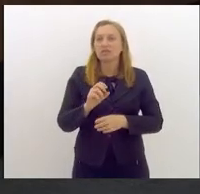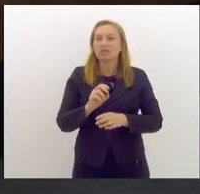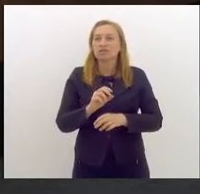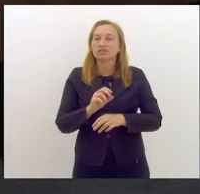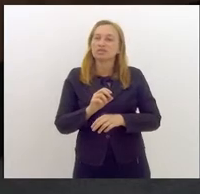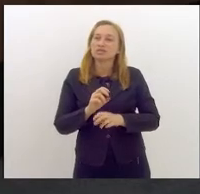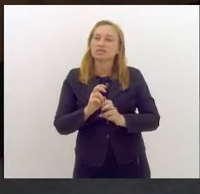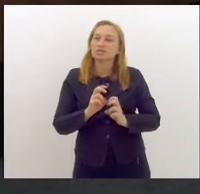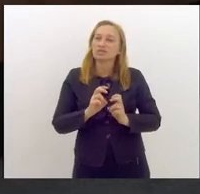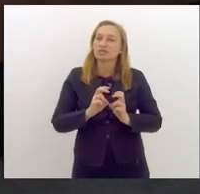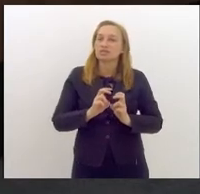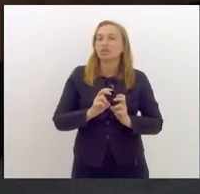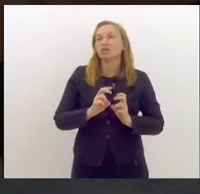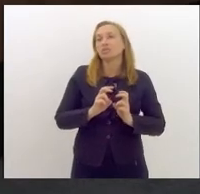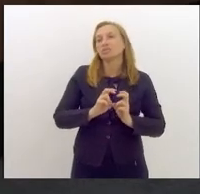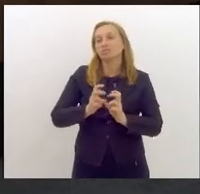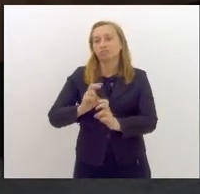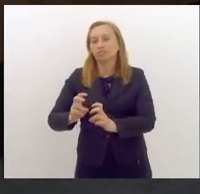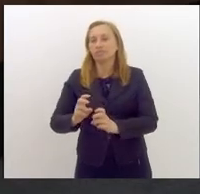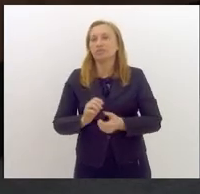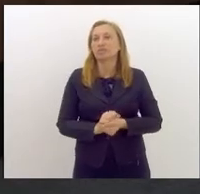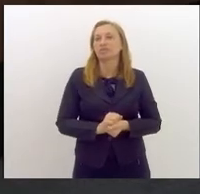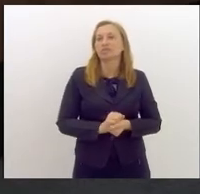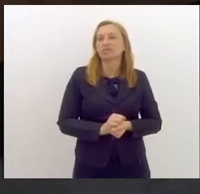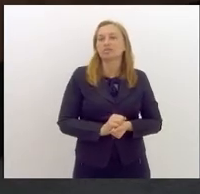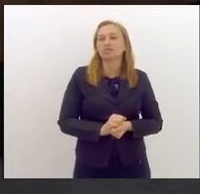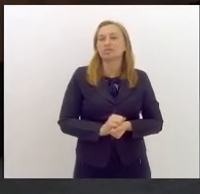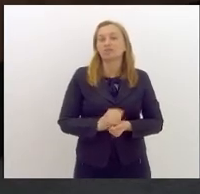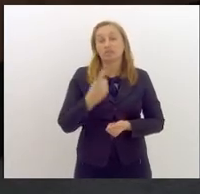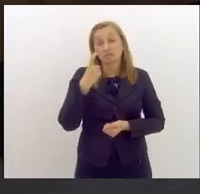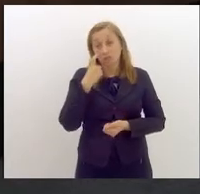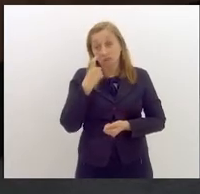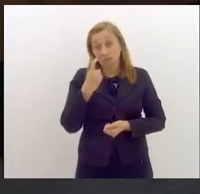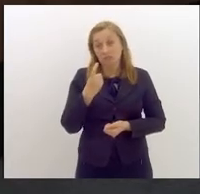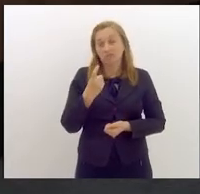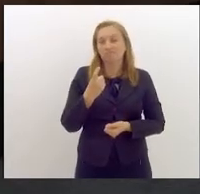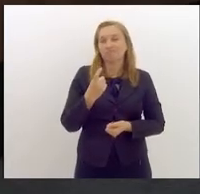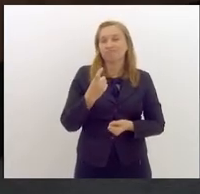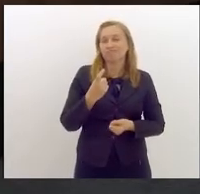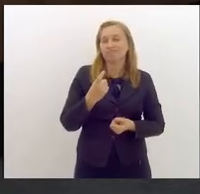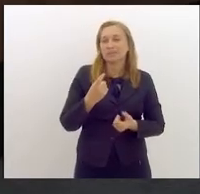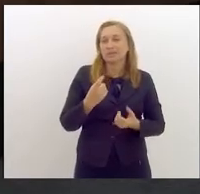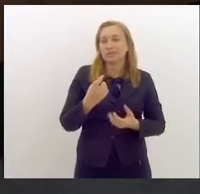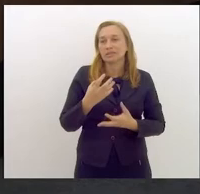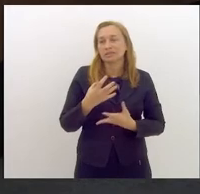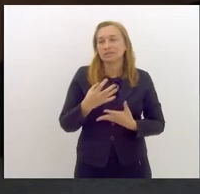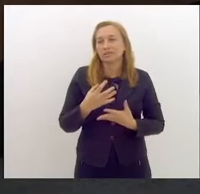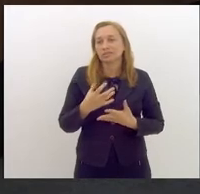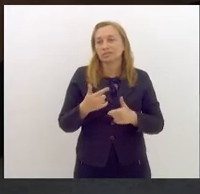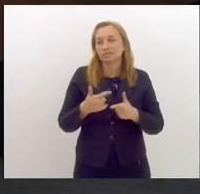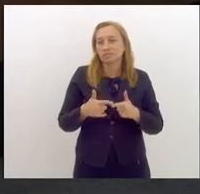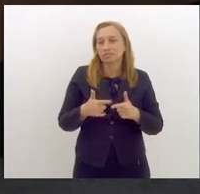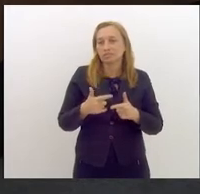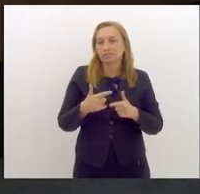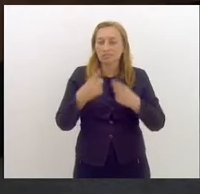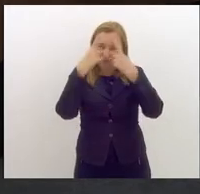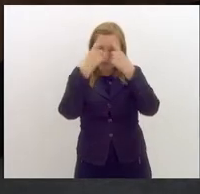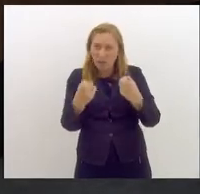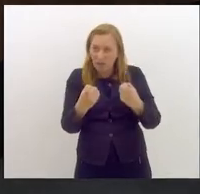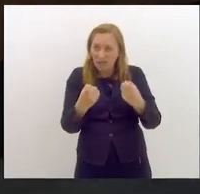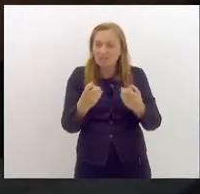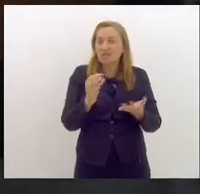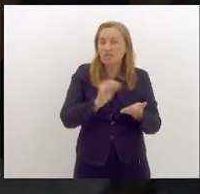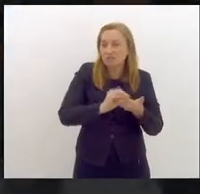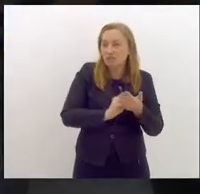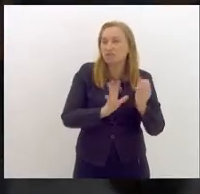de Polícia Ferroviária tendo visto um quadro também muito dramático calamitoso até de de violência de